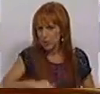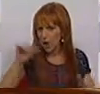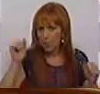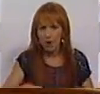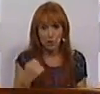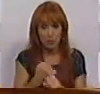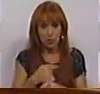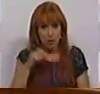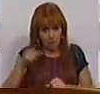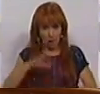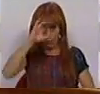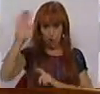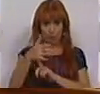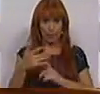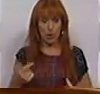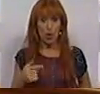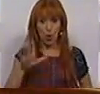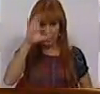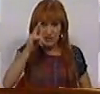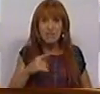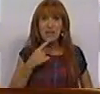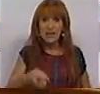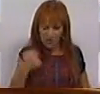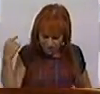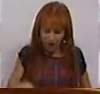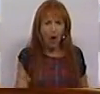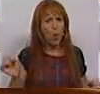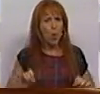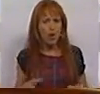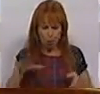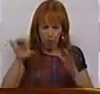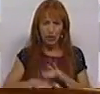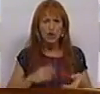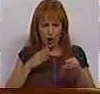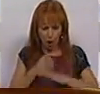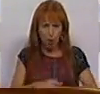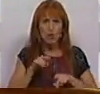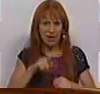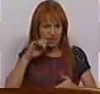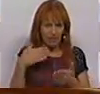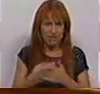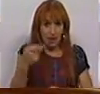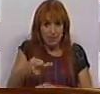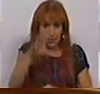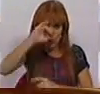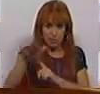para os funcionários e é mau para os diplomatas. E aquilo que o Governo tem que dizer é se vai ter ou não condições para continuar a assegurar as